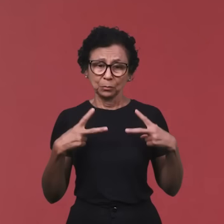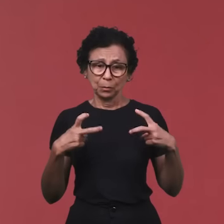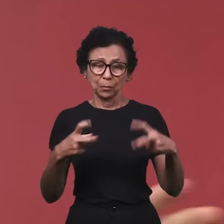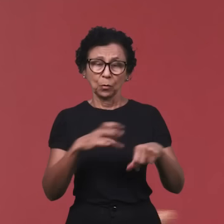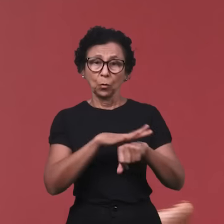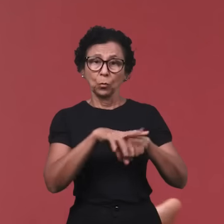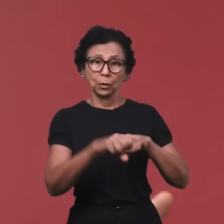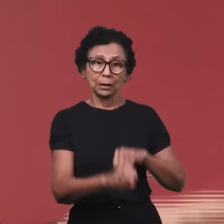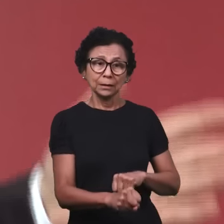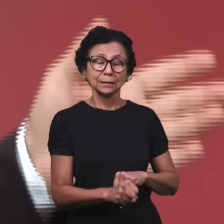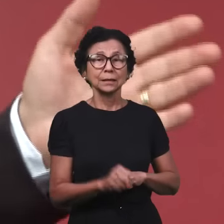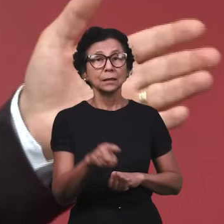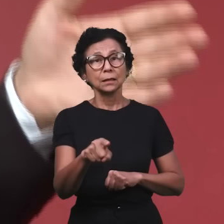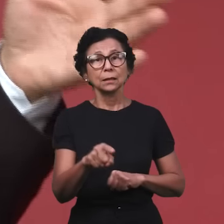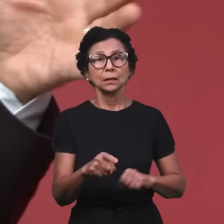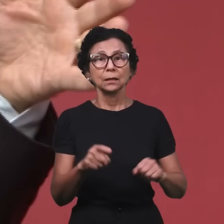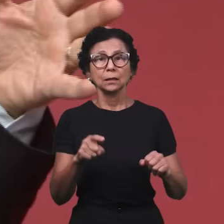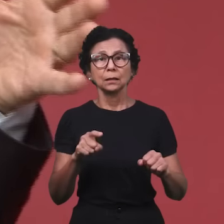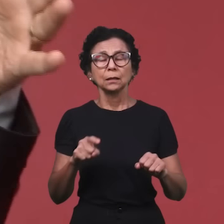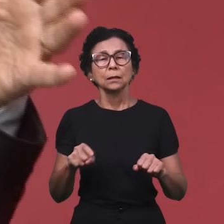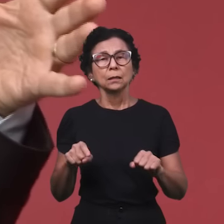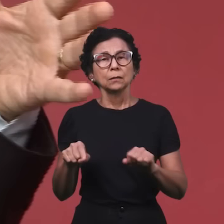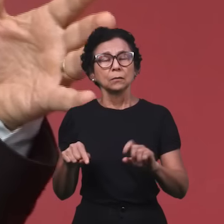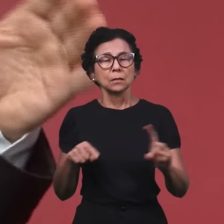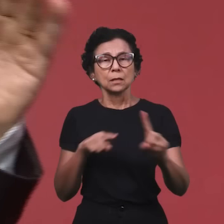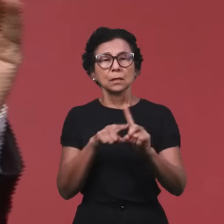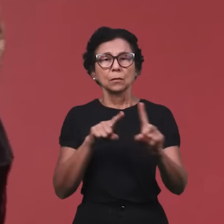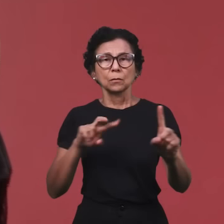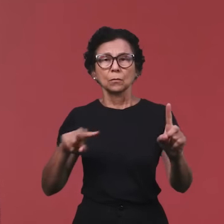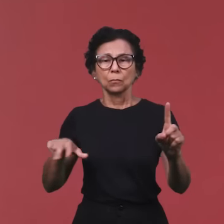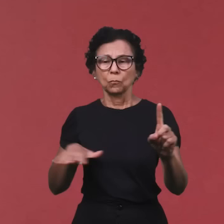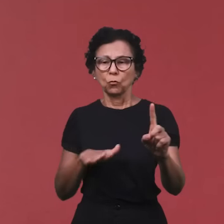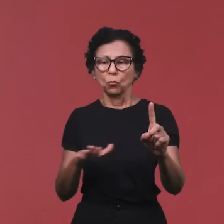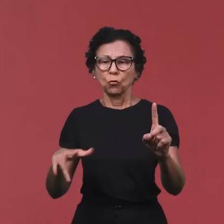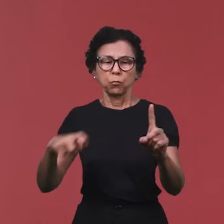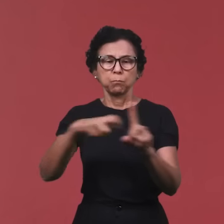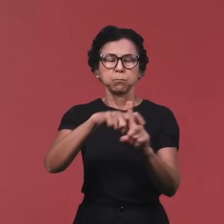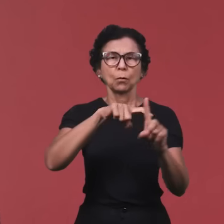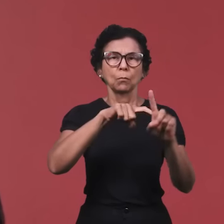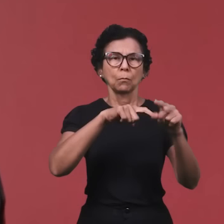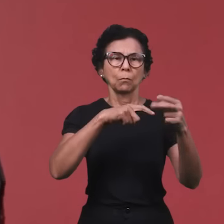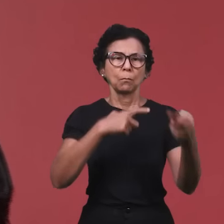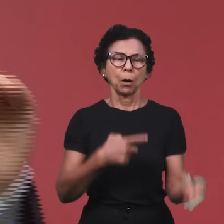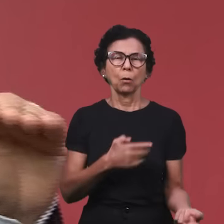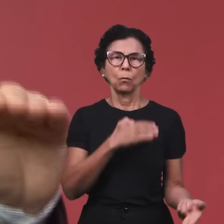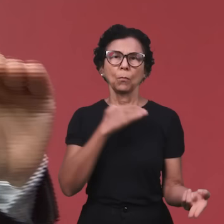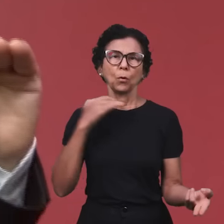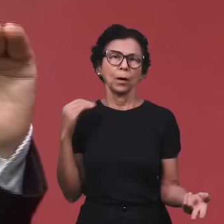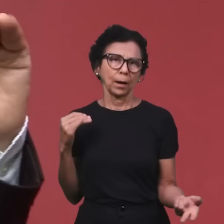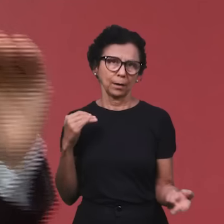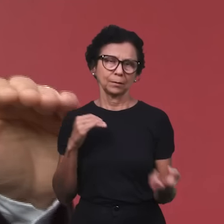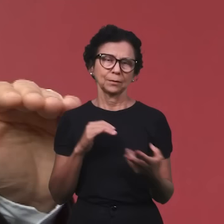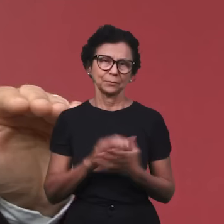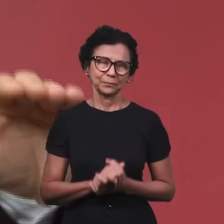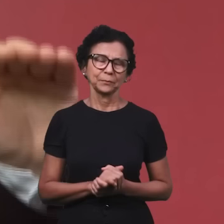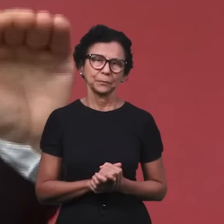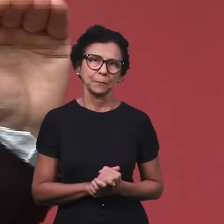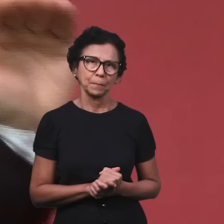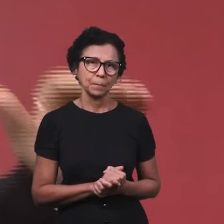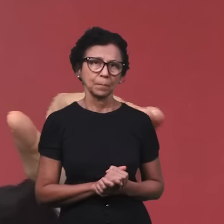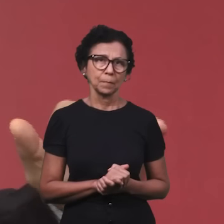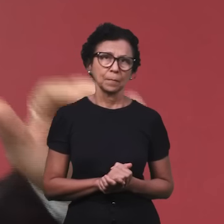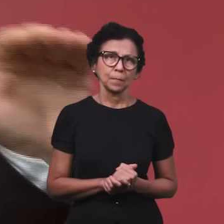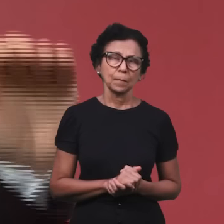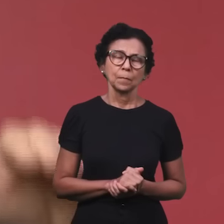atropelado. Agora, o propósito da cura é uma edificação.